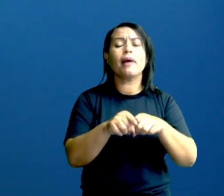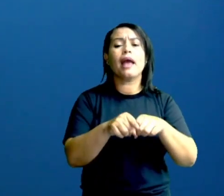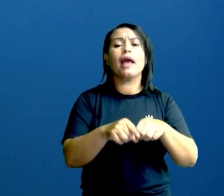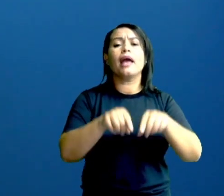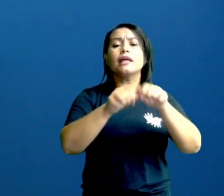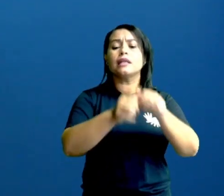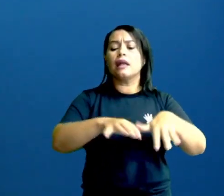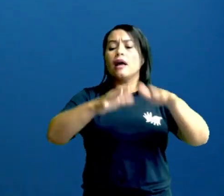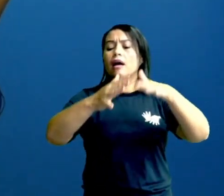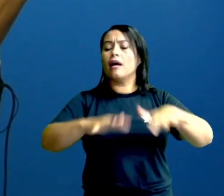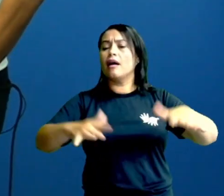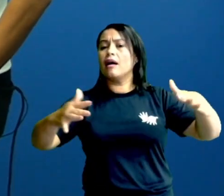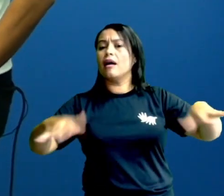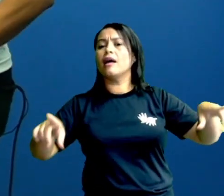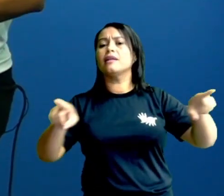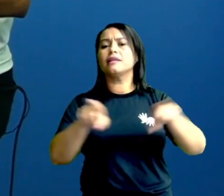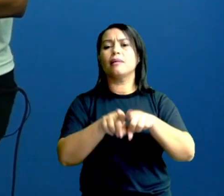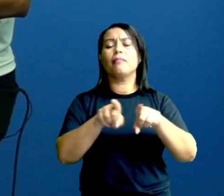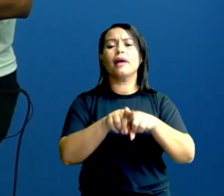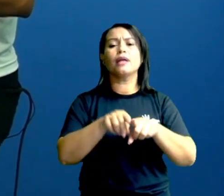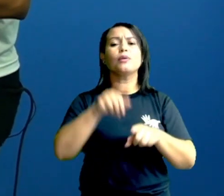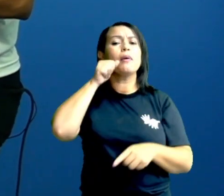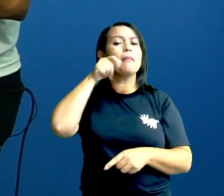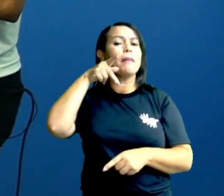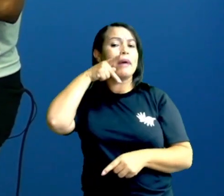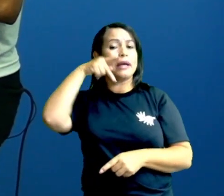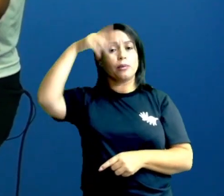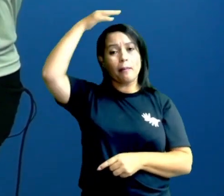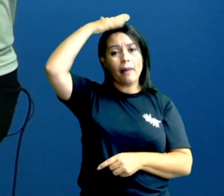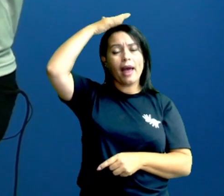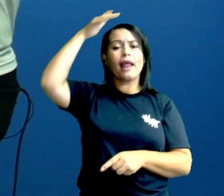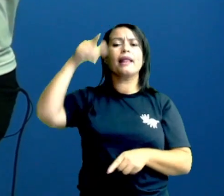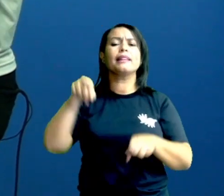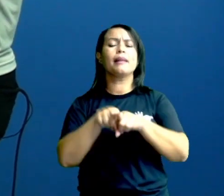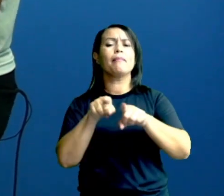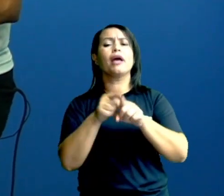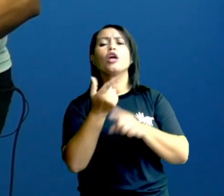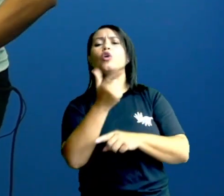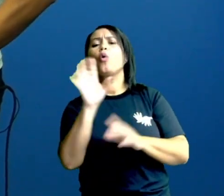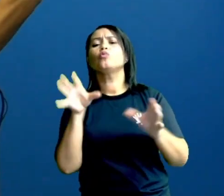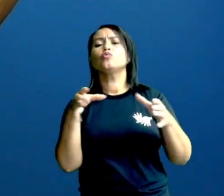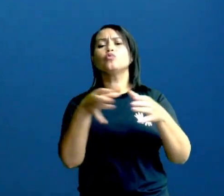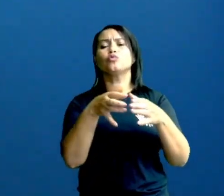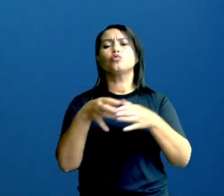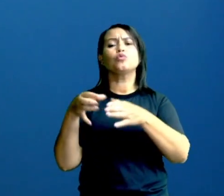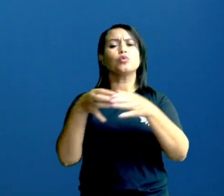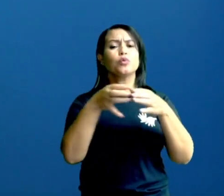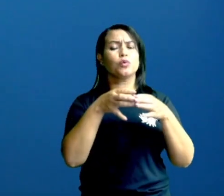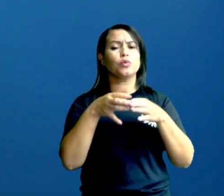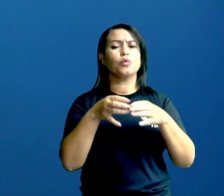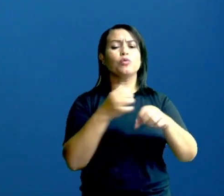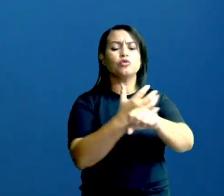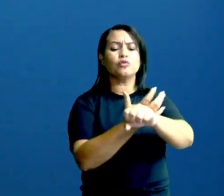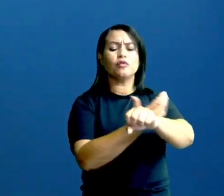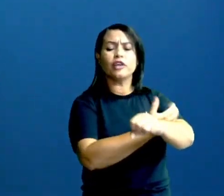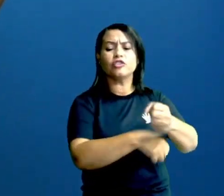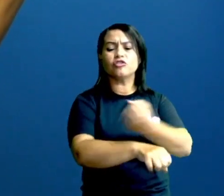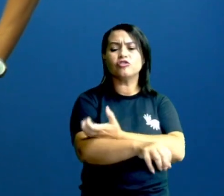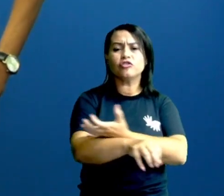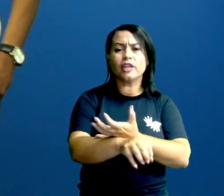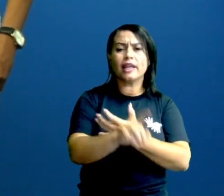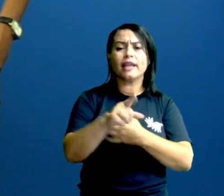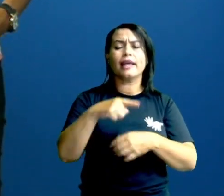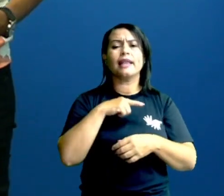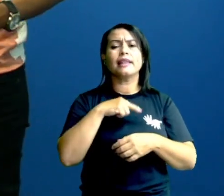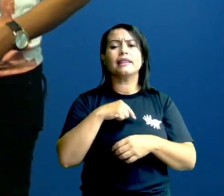parte aqui vai do Amapá até o Pará entre outros grupos Vegetais mas o destaque maior com certeza seria a área de Floresta